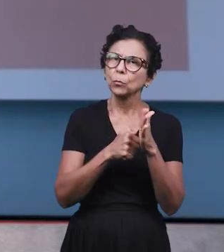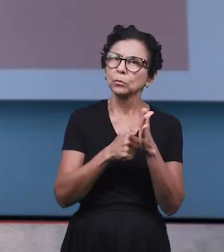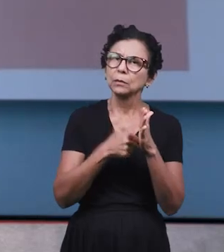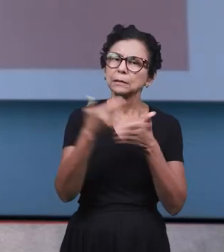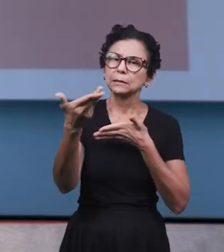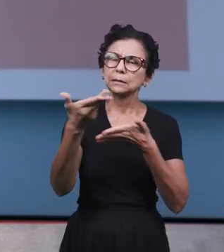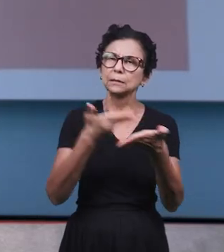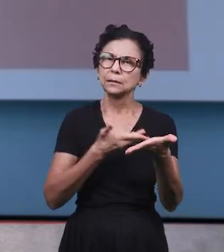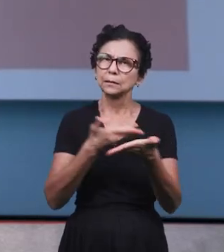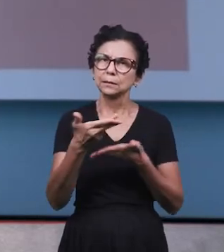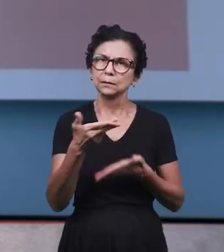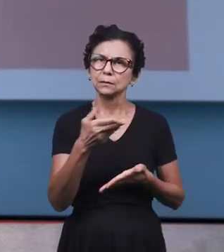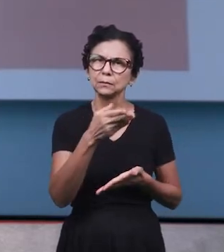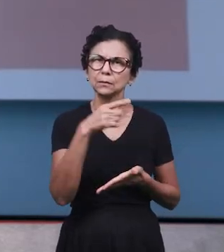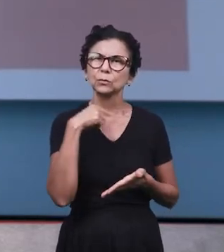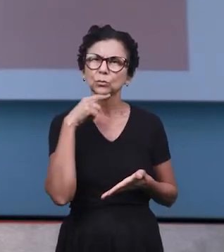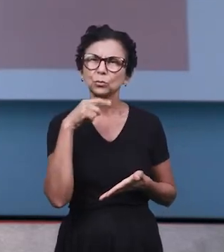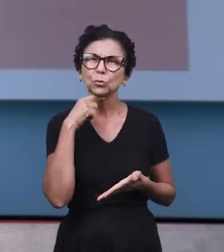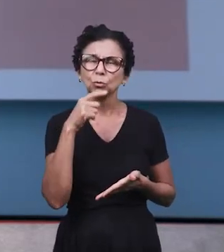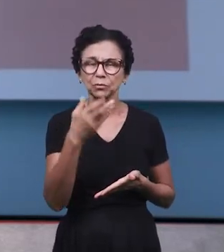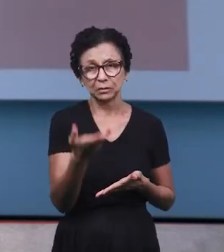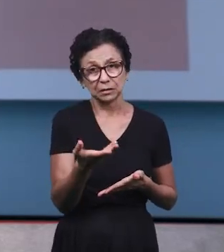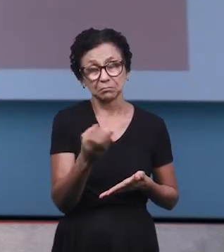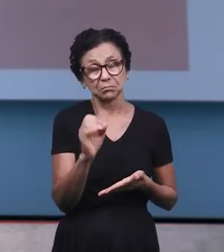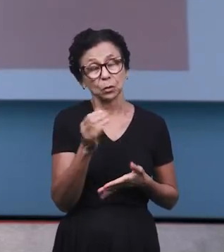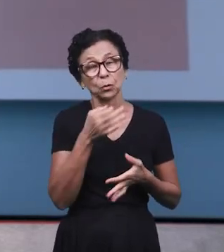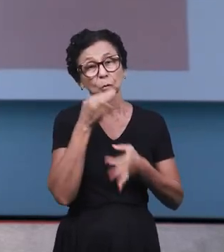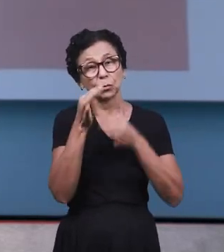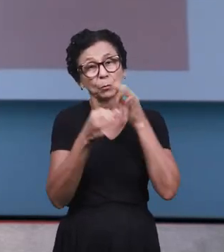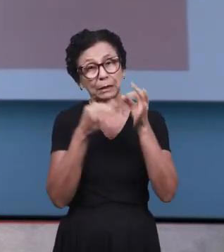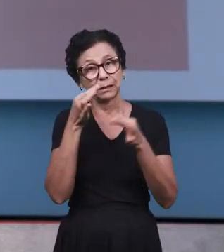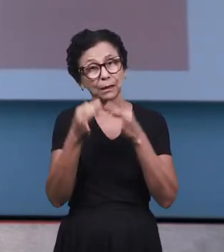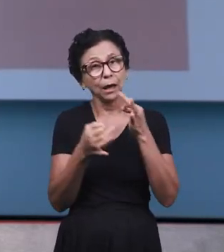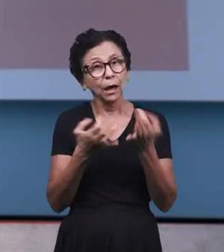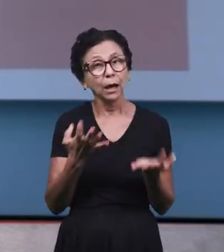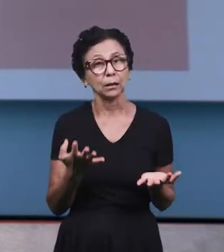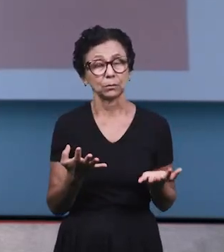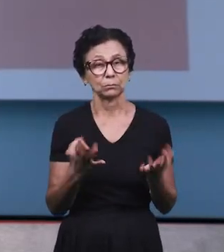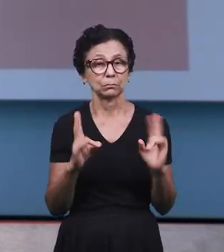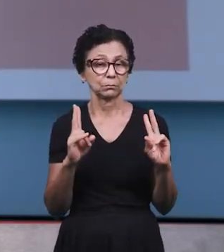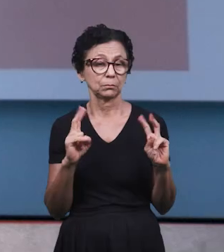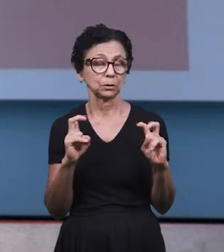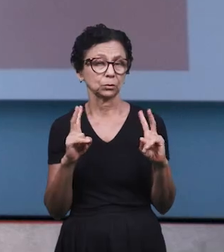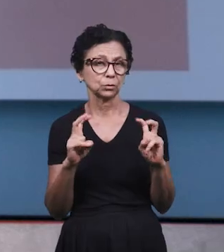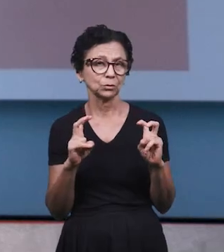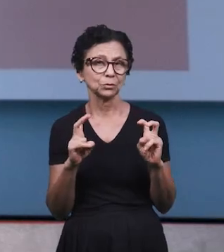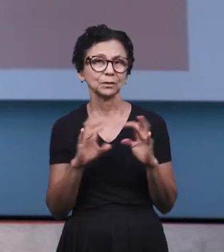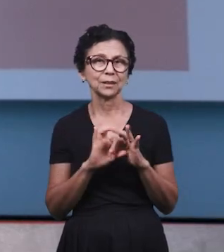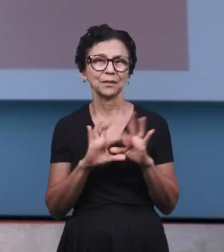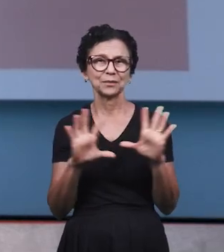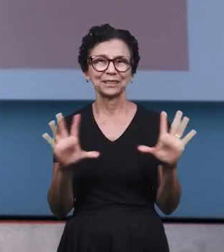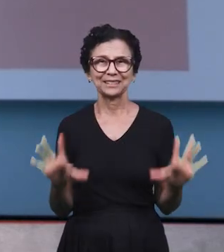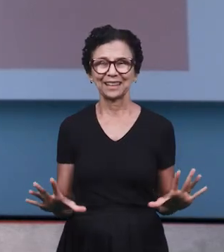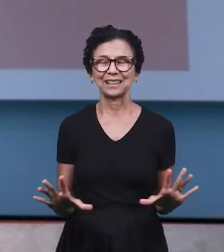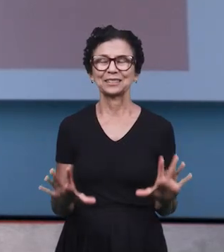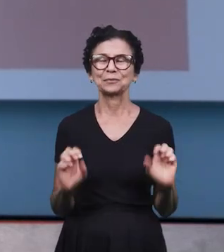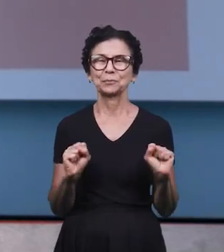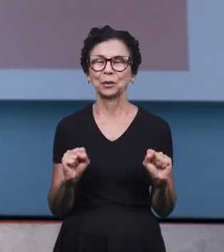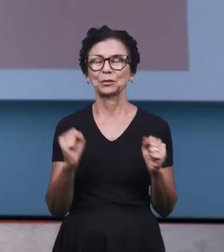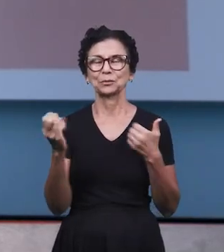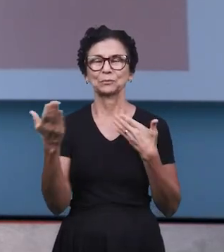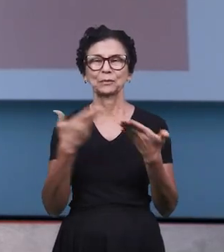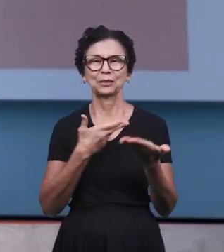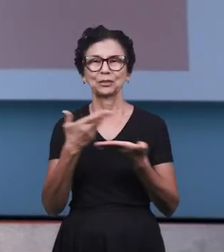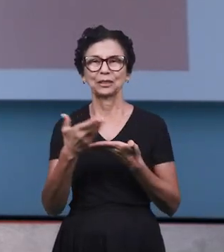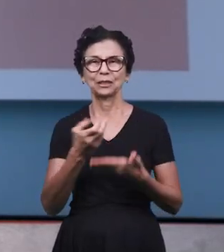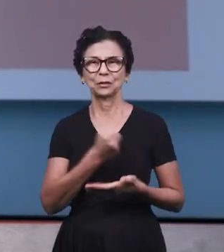interações. Se você tem alguma dúvida ou comentário sobre o que foi abordado, sinta-se à vontade para compartilhar.